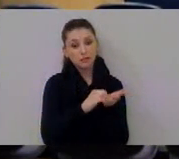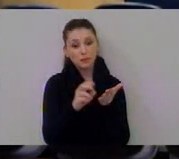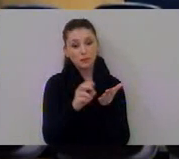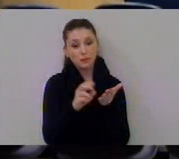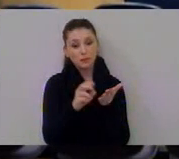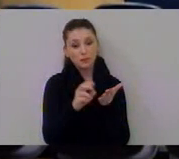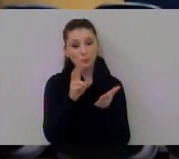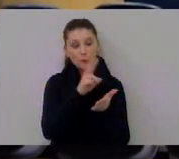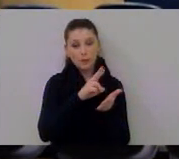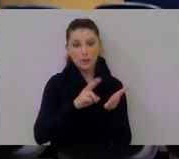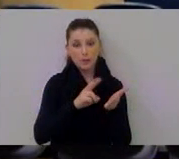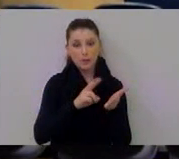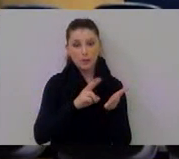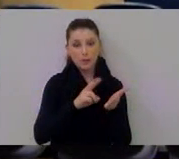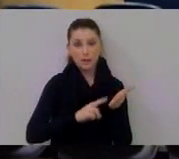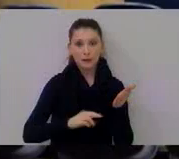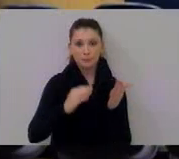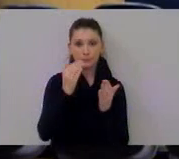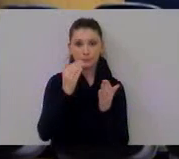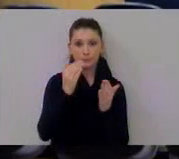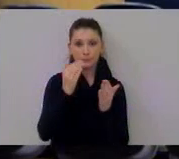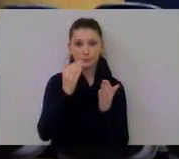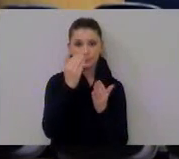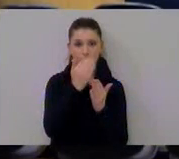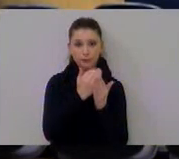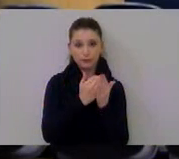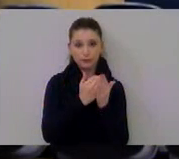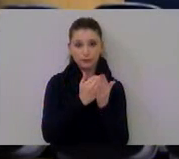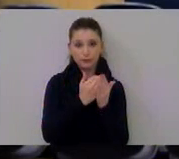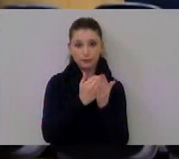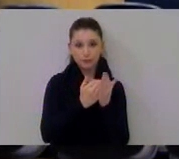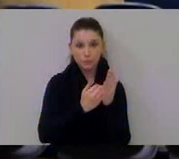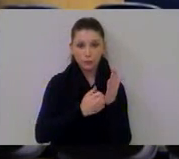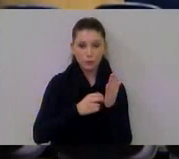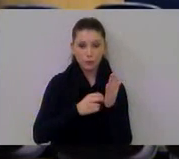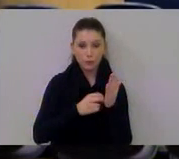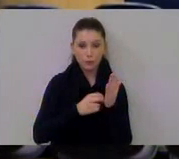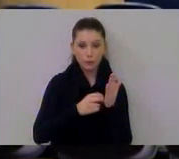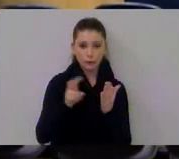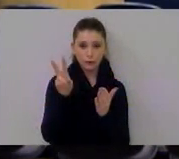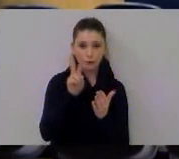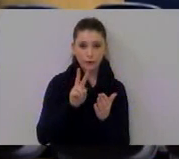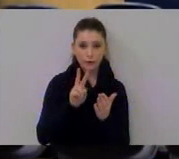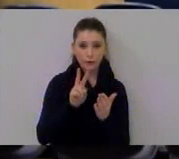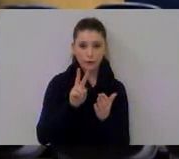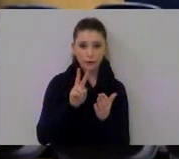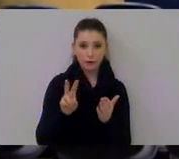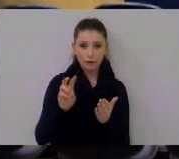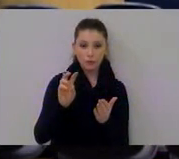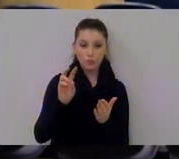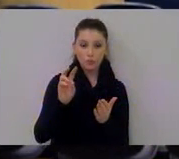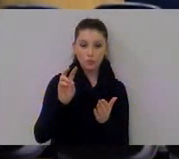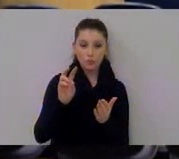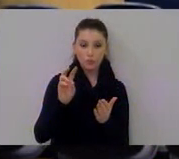Questão de ordem cedida ao vereador José Carlos Mello.